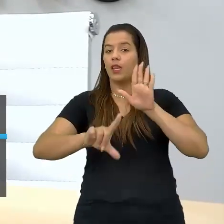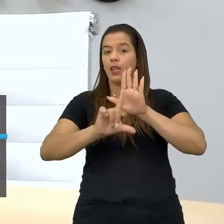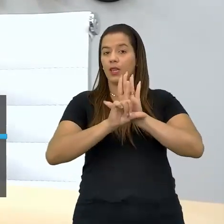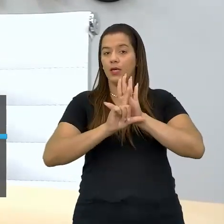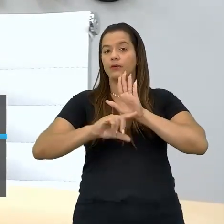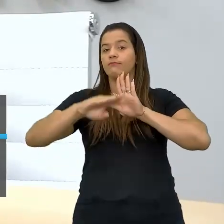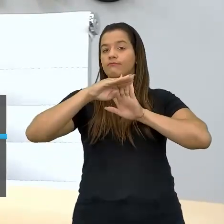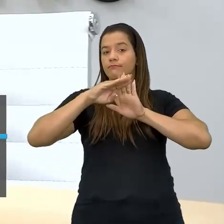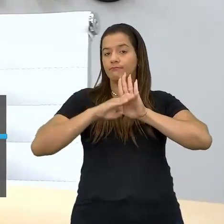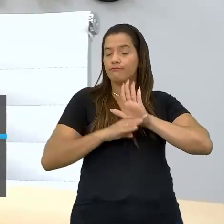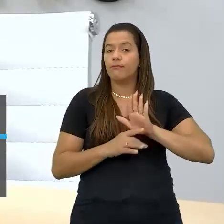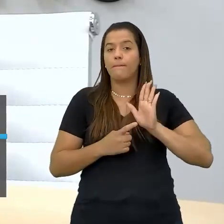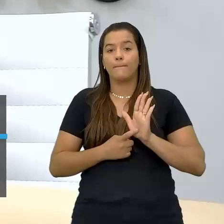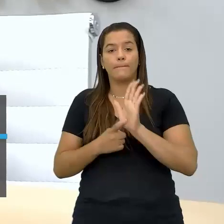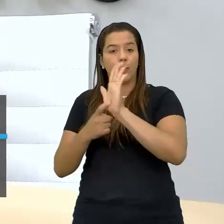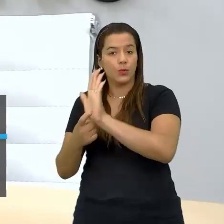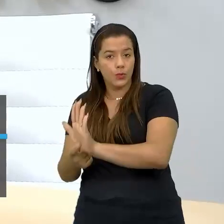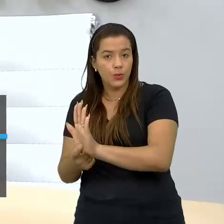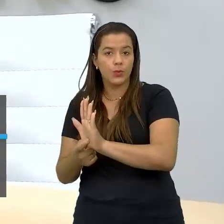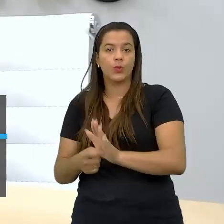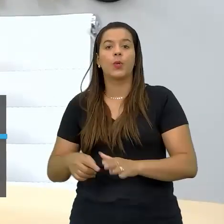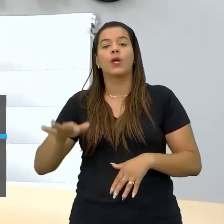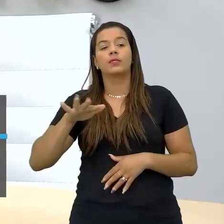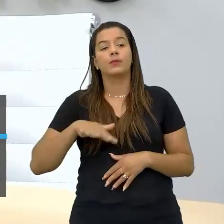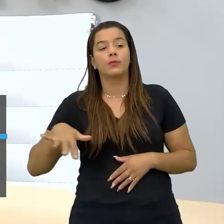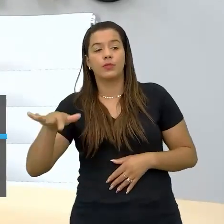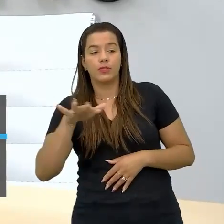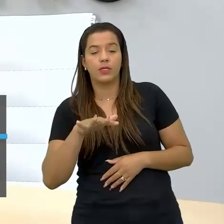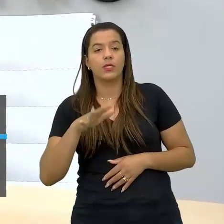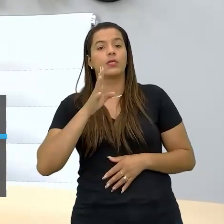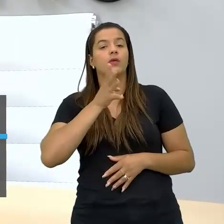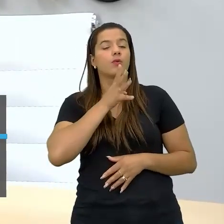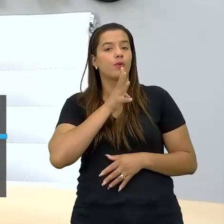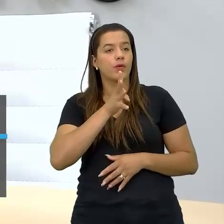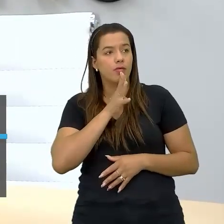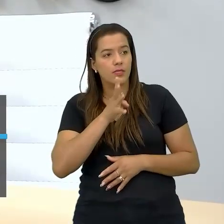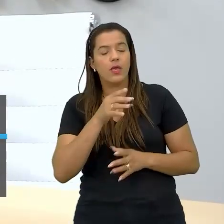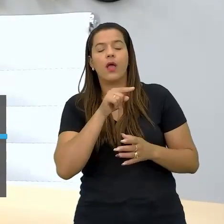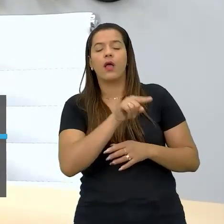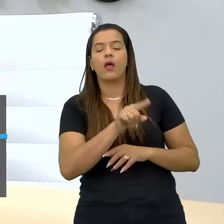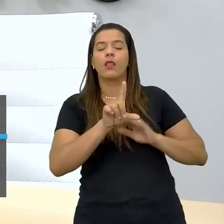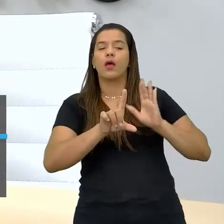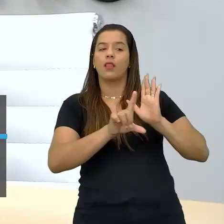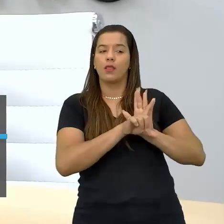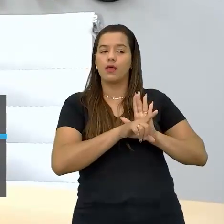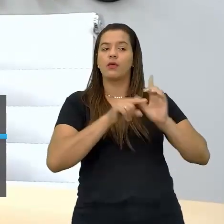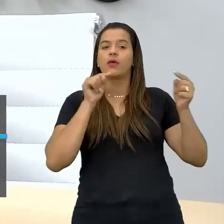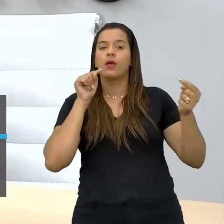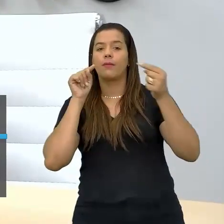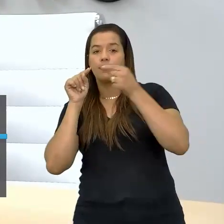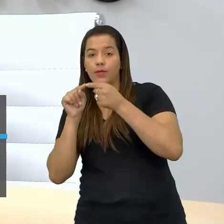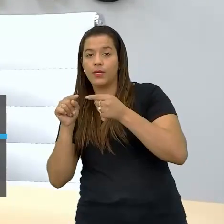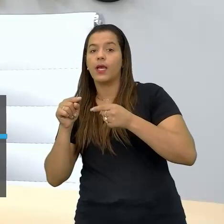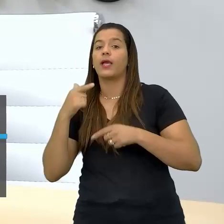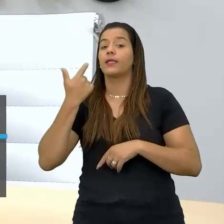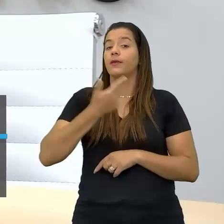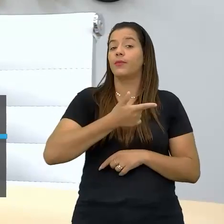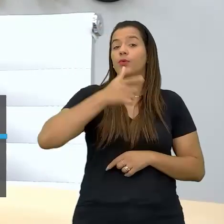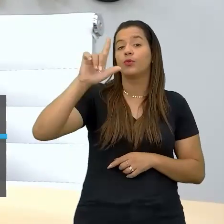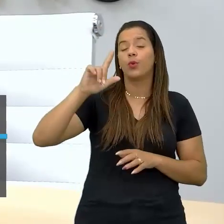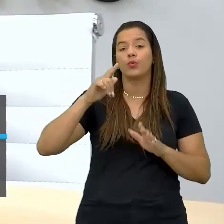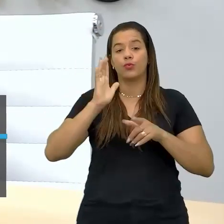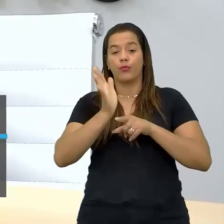da legislação. E aí depois que os alunos se apropriaram, né, realmente desse assunto, ele aprofunda com